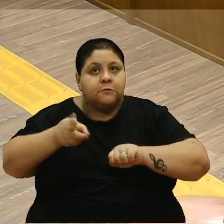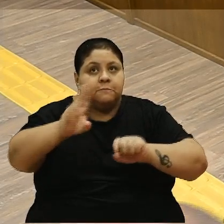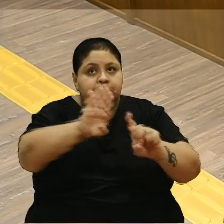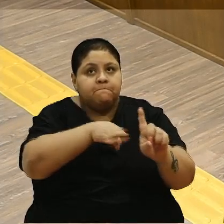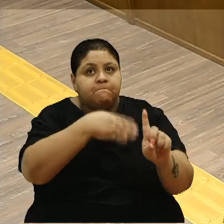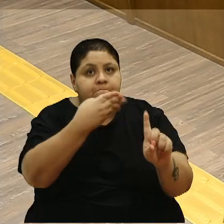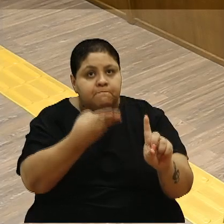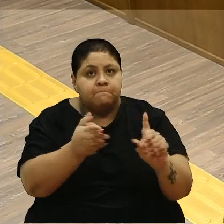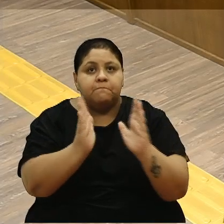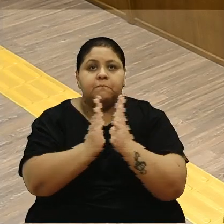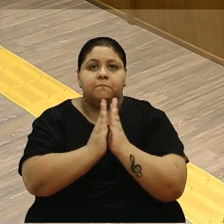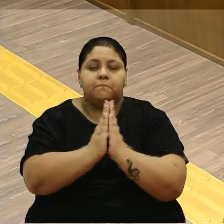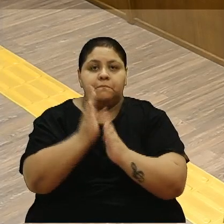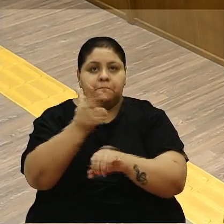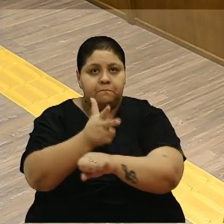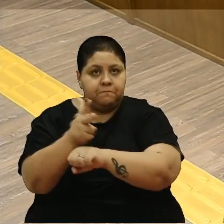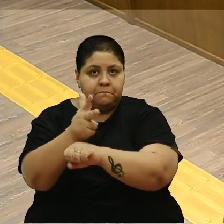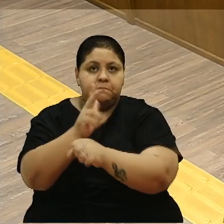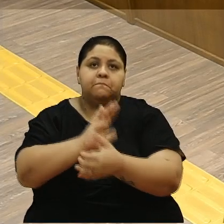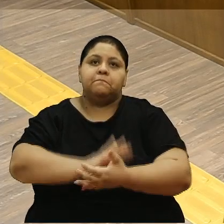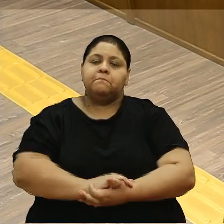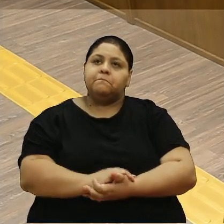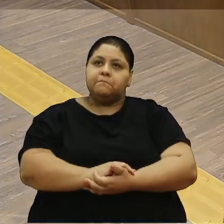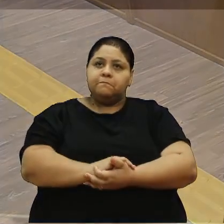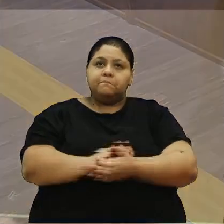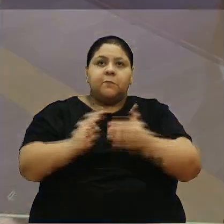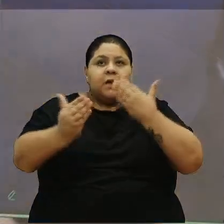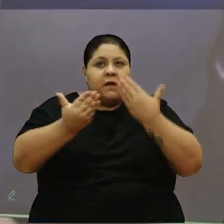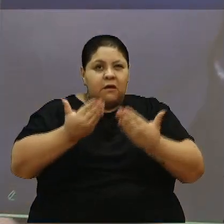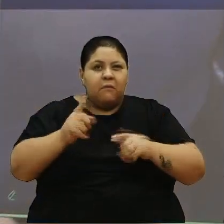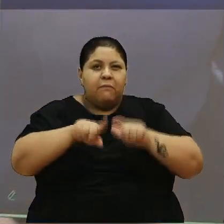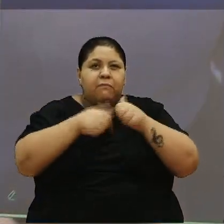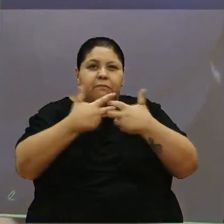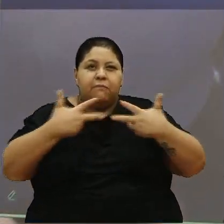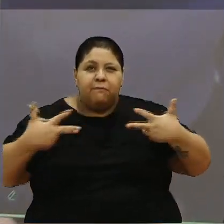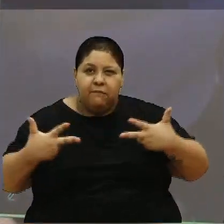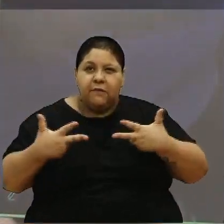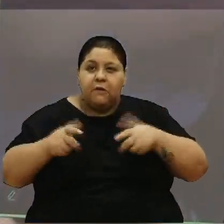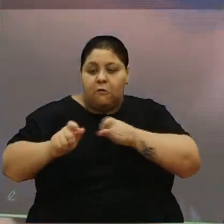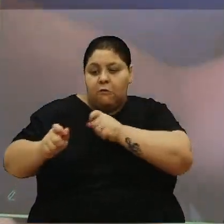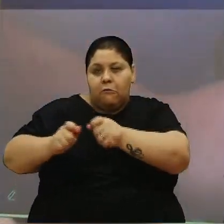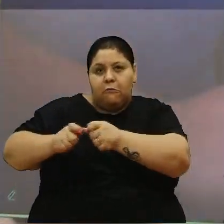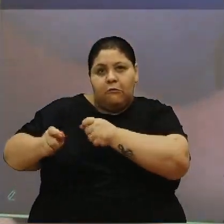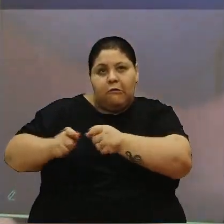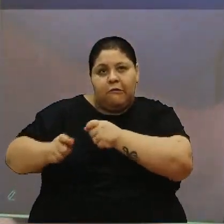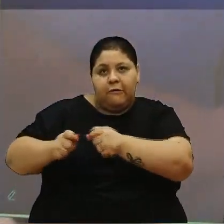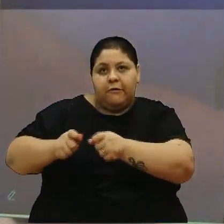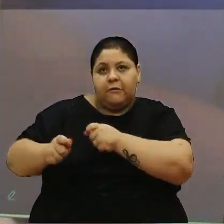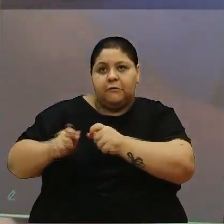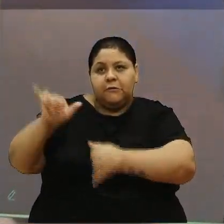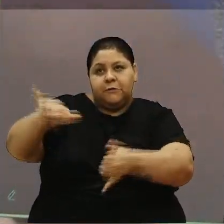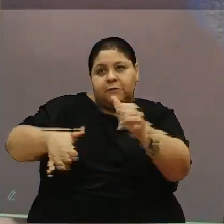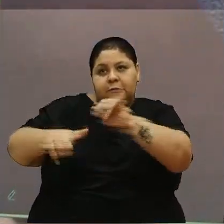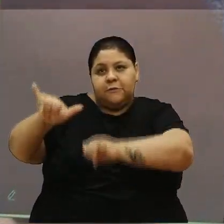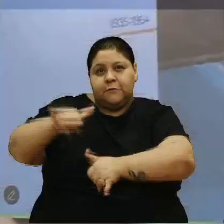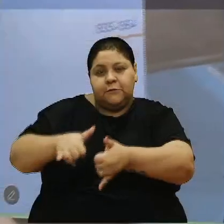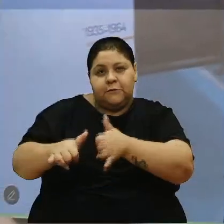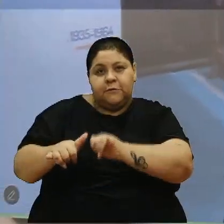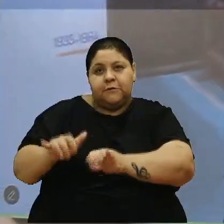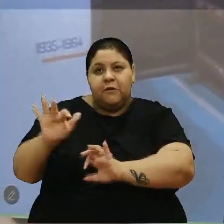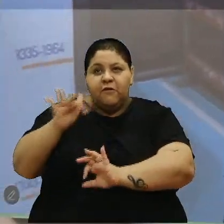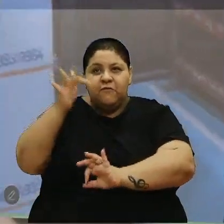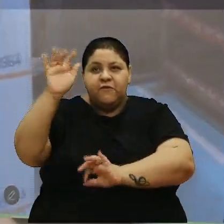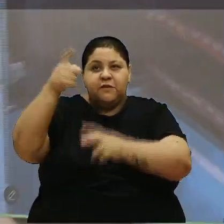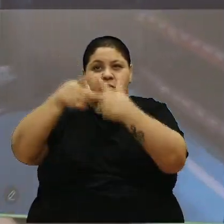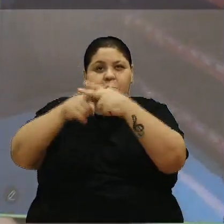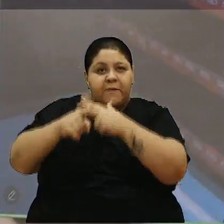homenagem. Por favor, o vídeo. Análise de matéria-prima e controle de propriedades químicas e